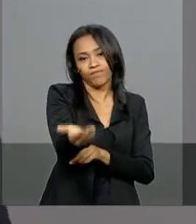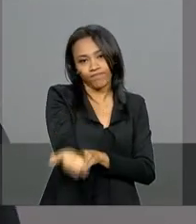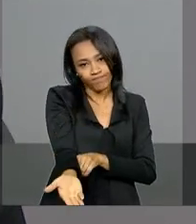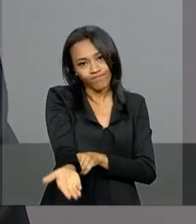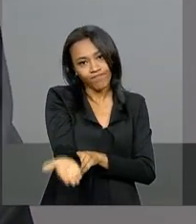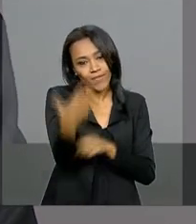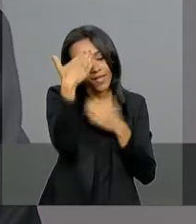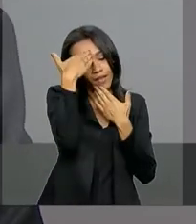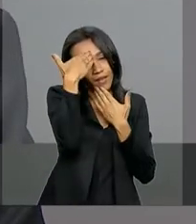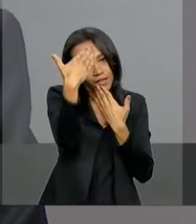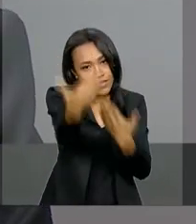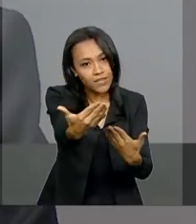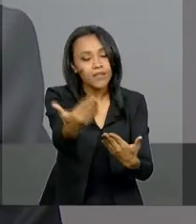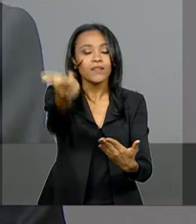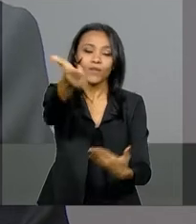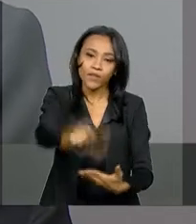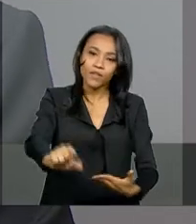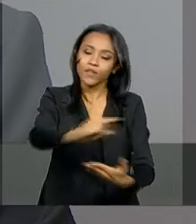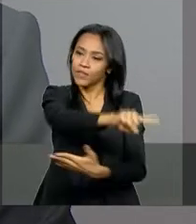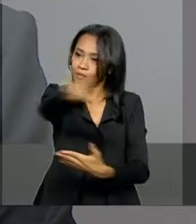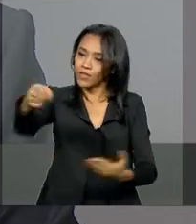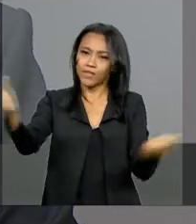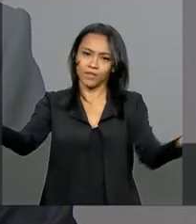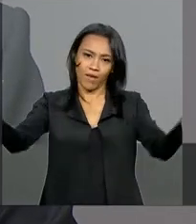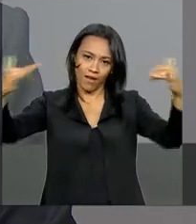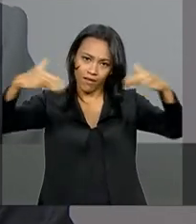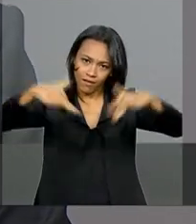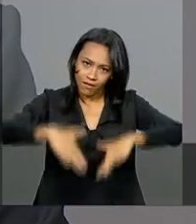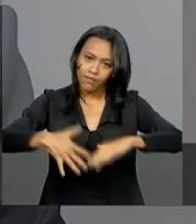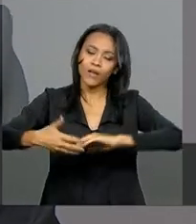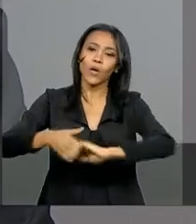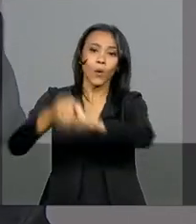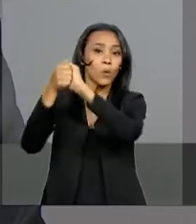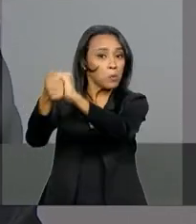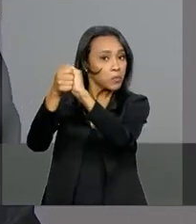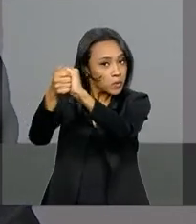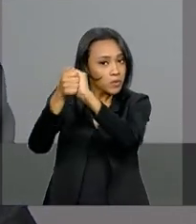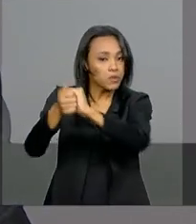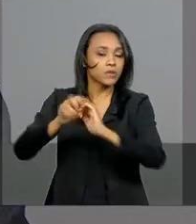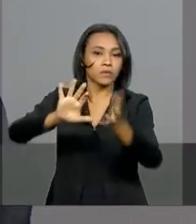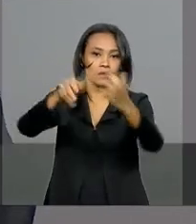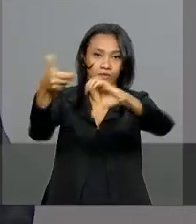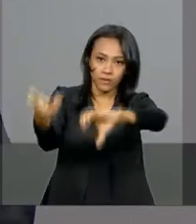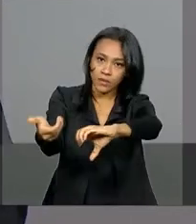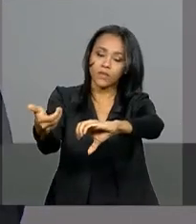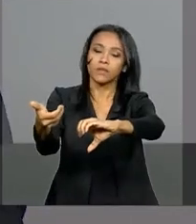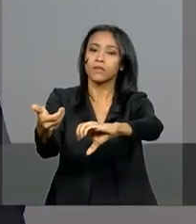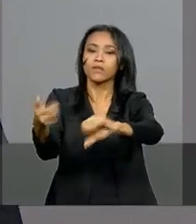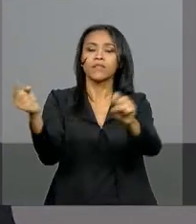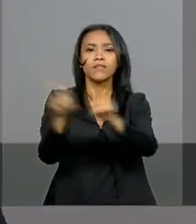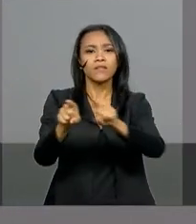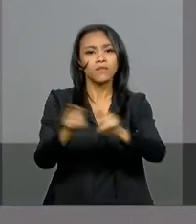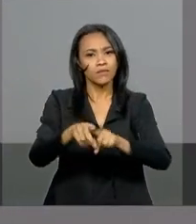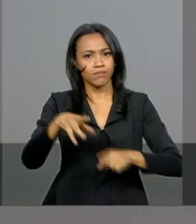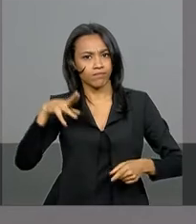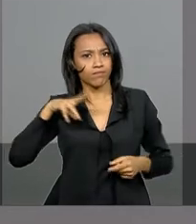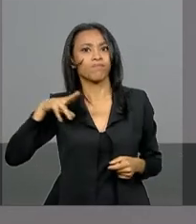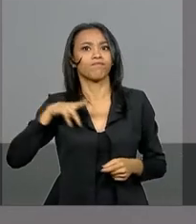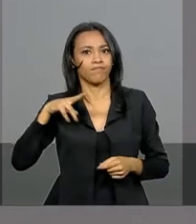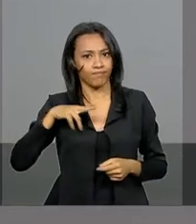agradecendo mais uma vez a presença de todos complementando o congresso nacional e em particular